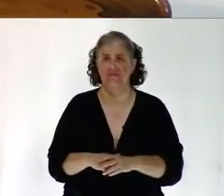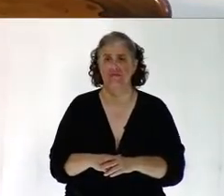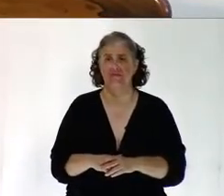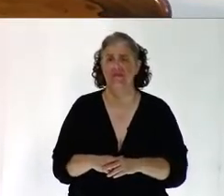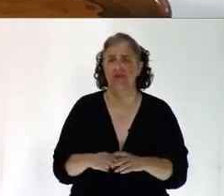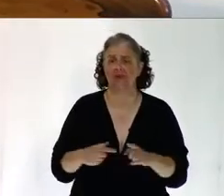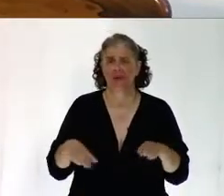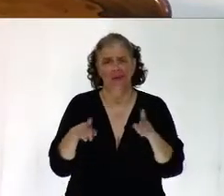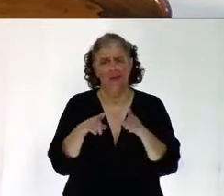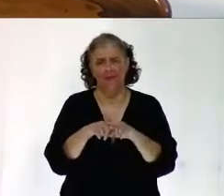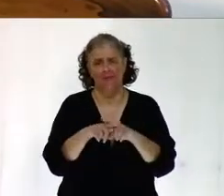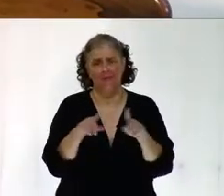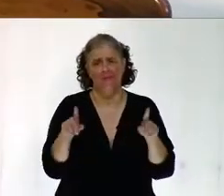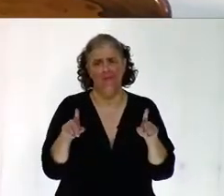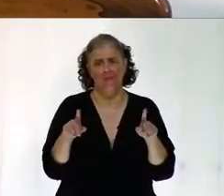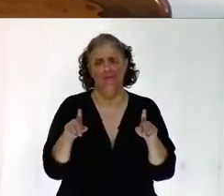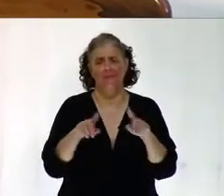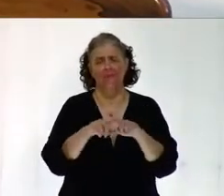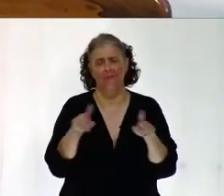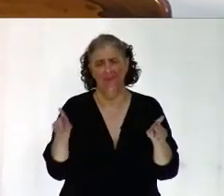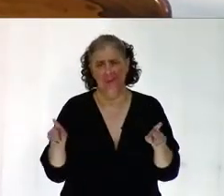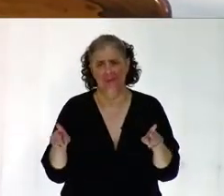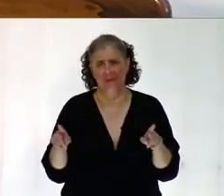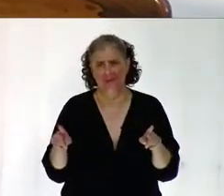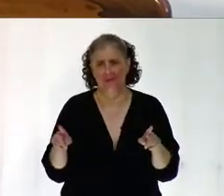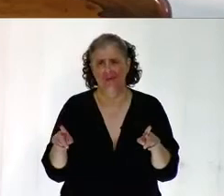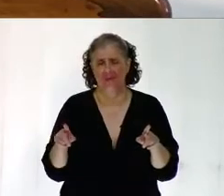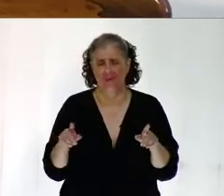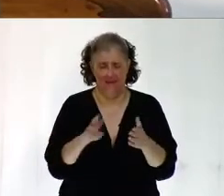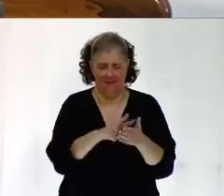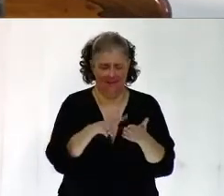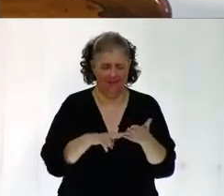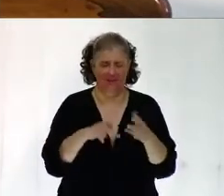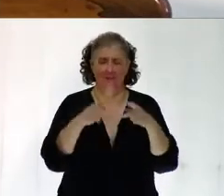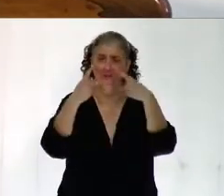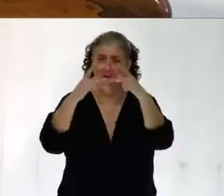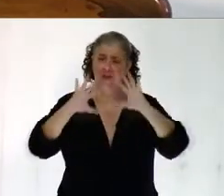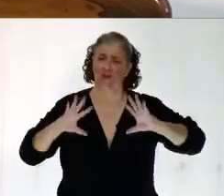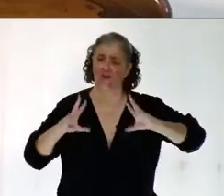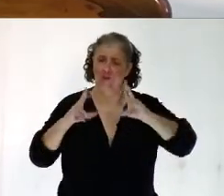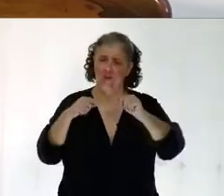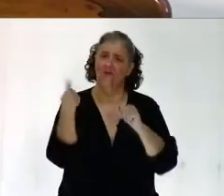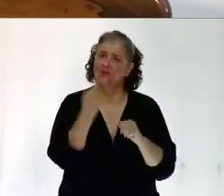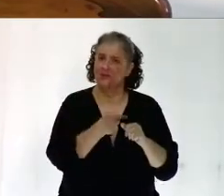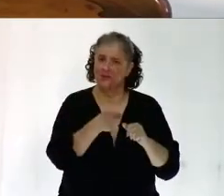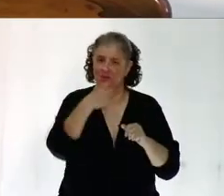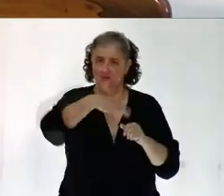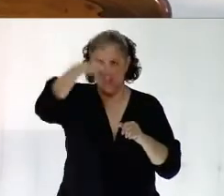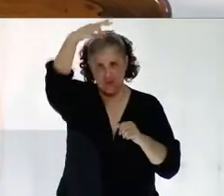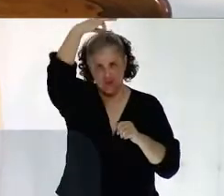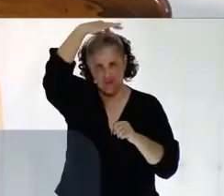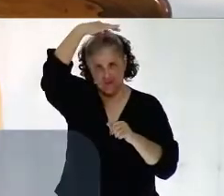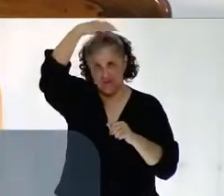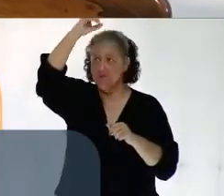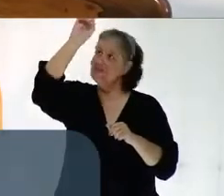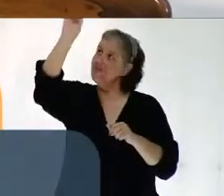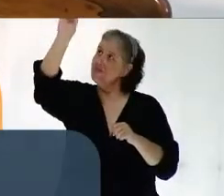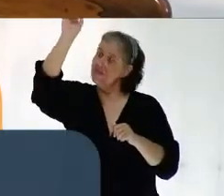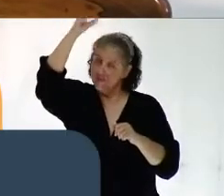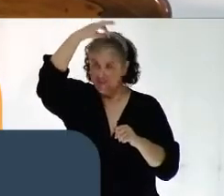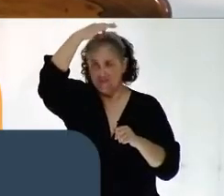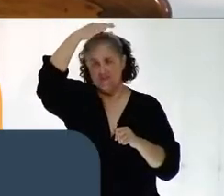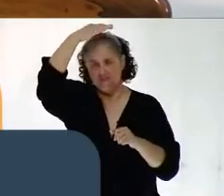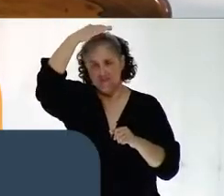então esse texto fala todos nós e pelo espírito de deus minha oração é que